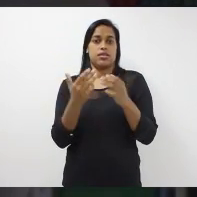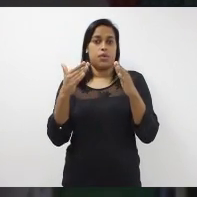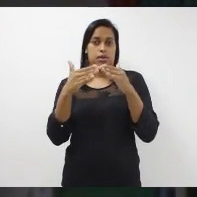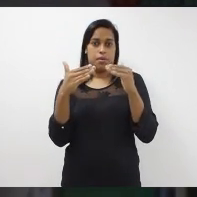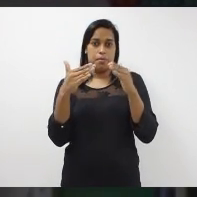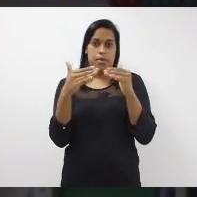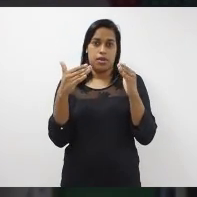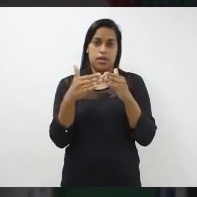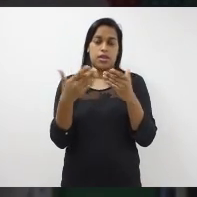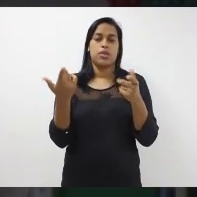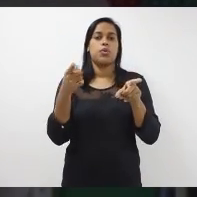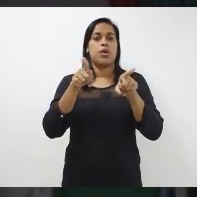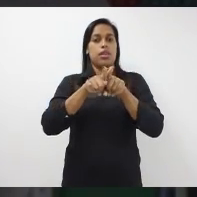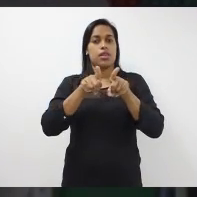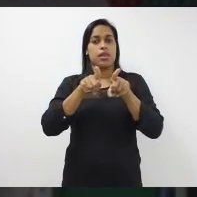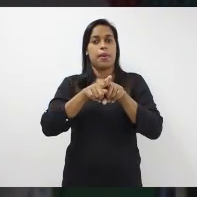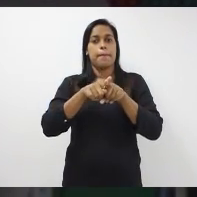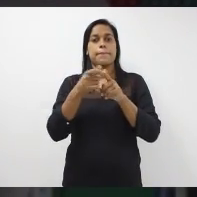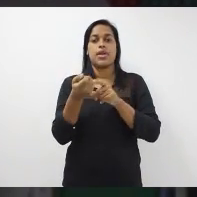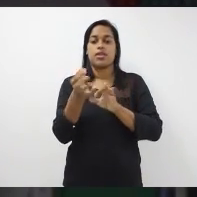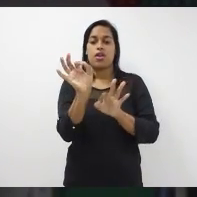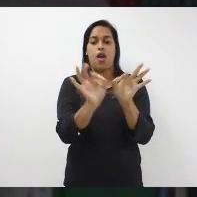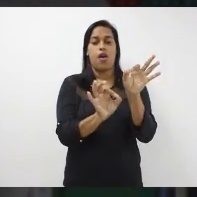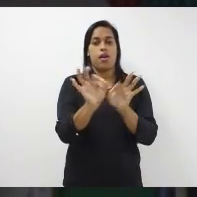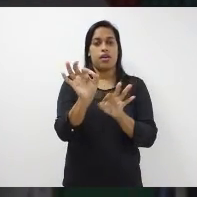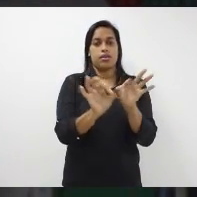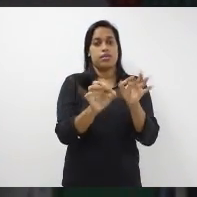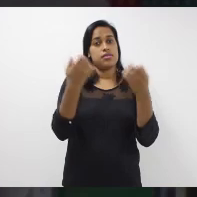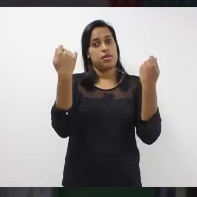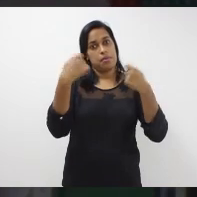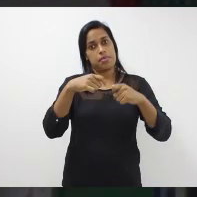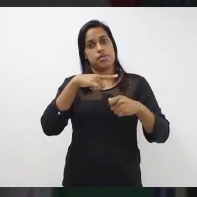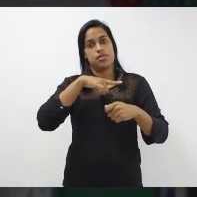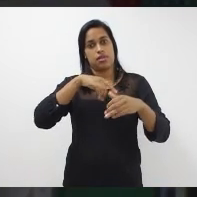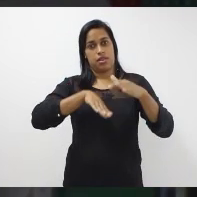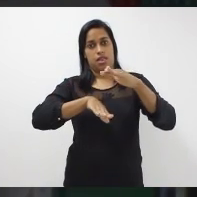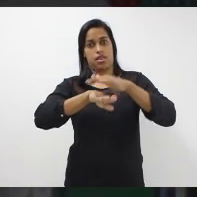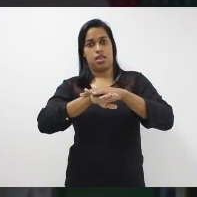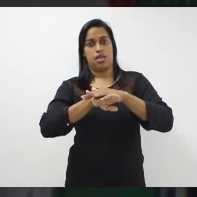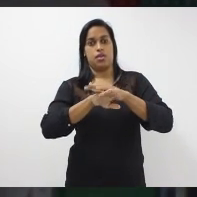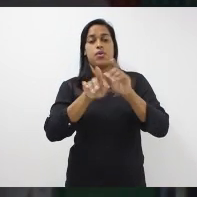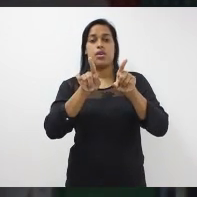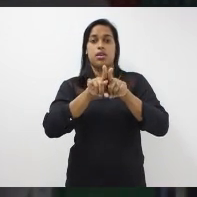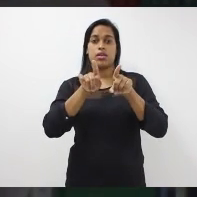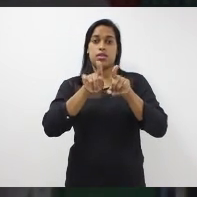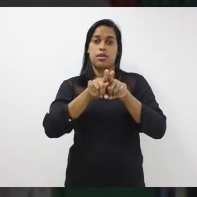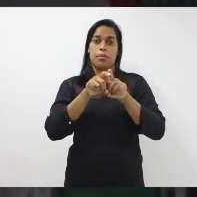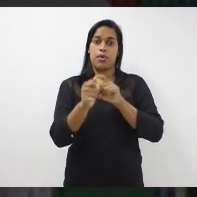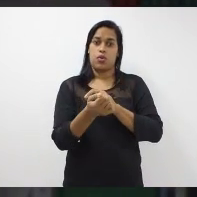o custo de manutenção, ou seja, o custo de manter o estoque, e o custo total.